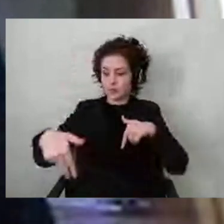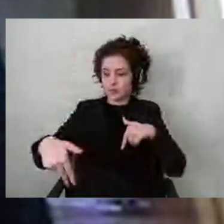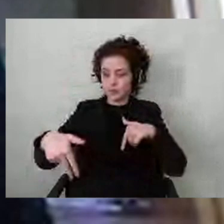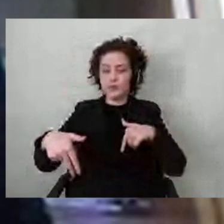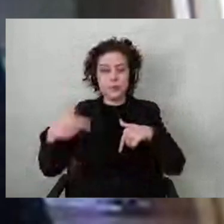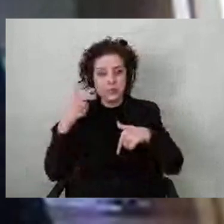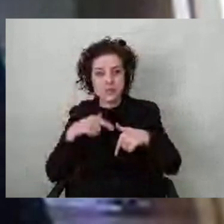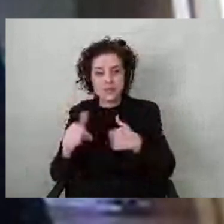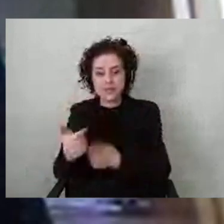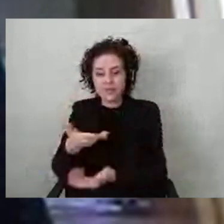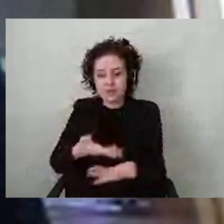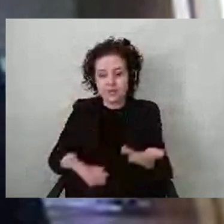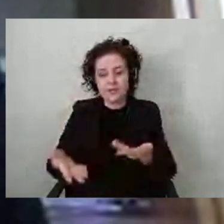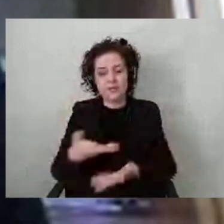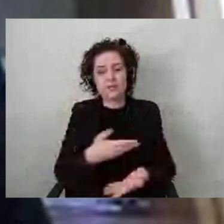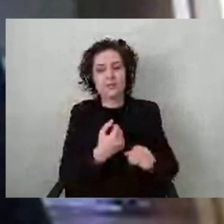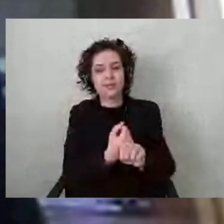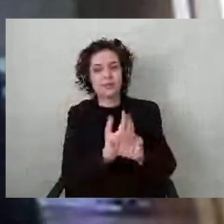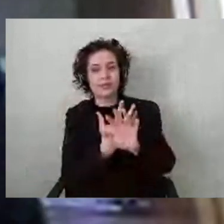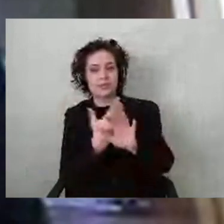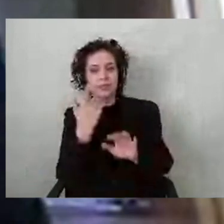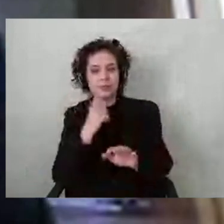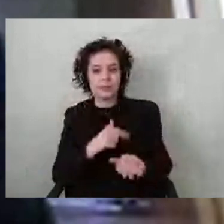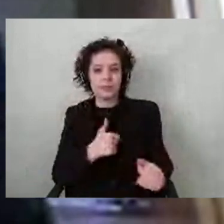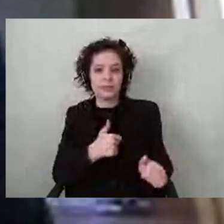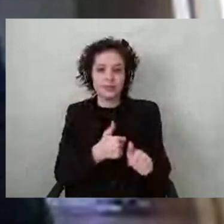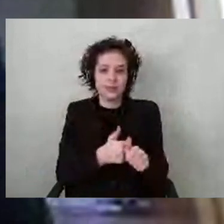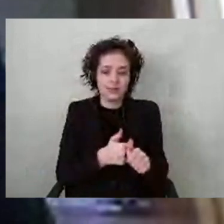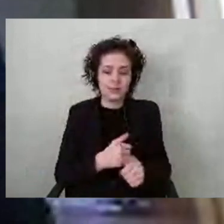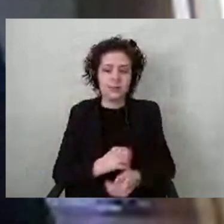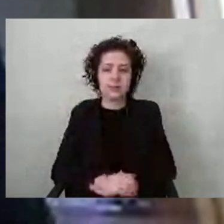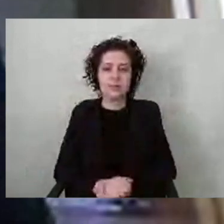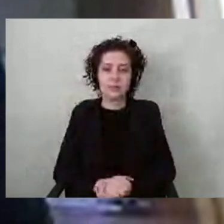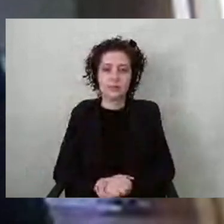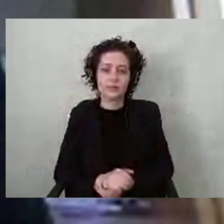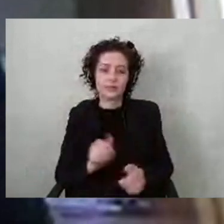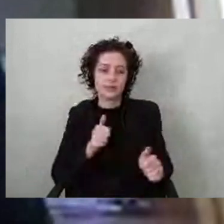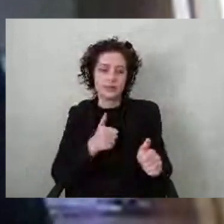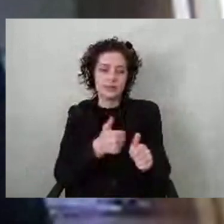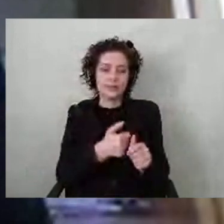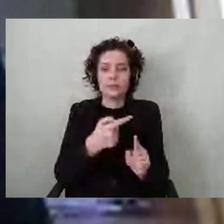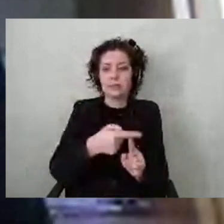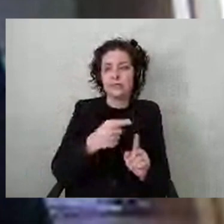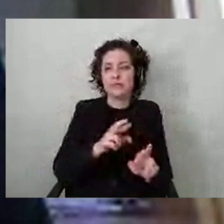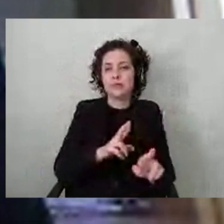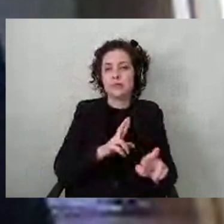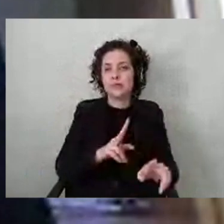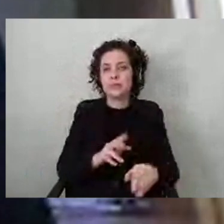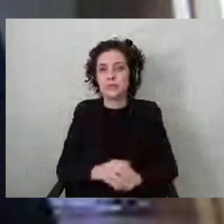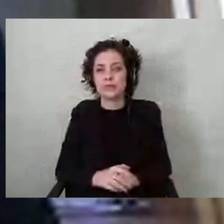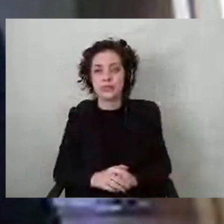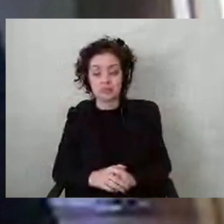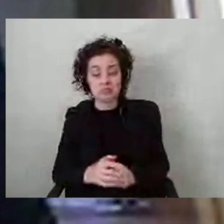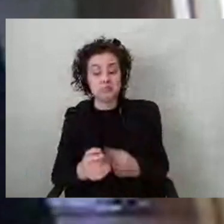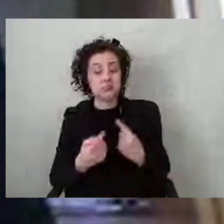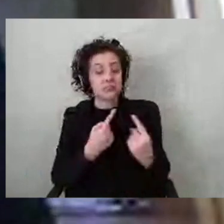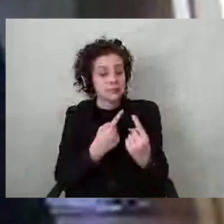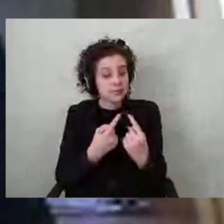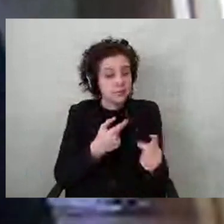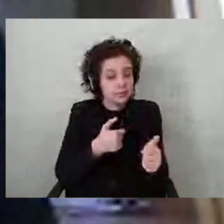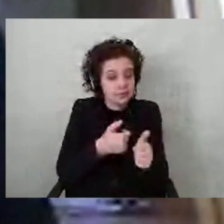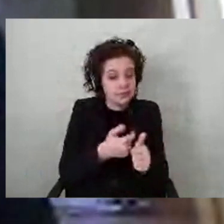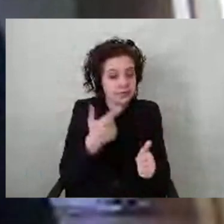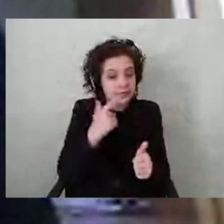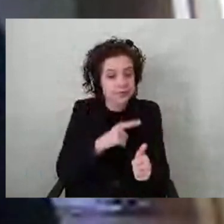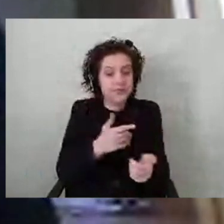agora. Esse novo tipo de proximidade tem nos permitido dialogar mais de perto, tem permitido